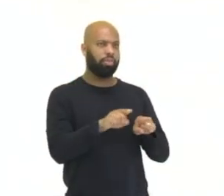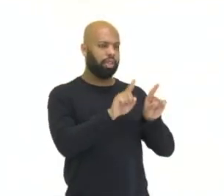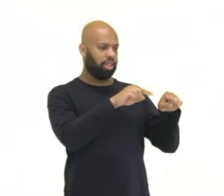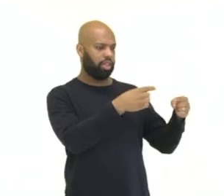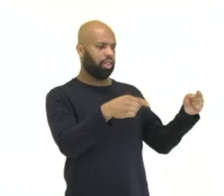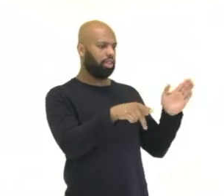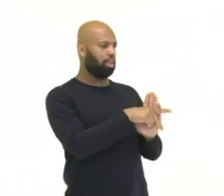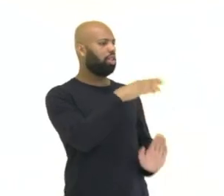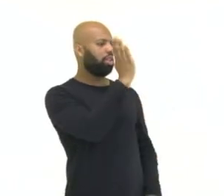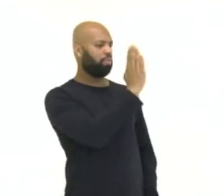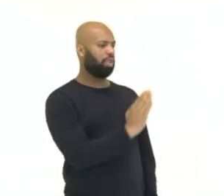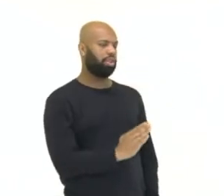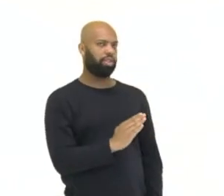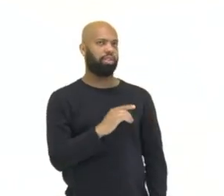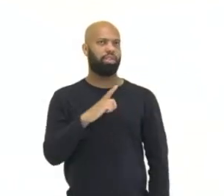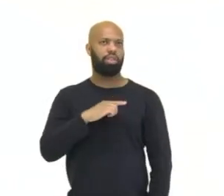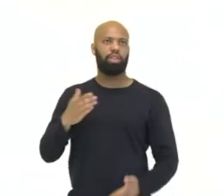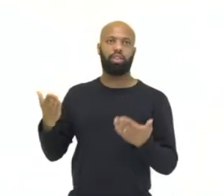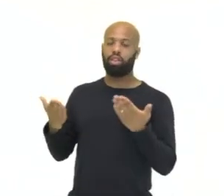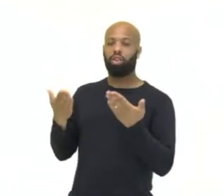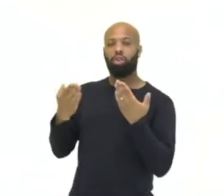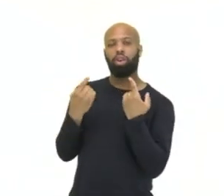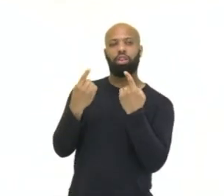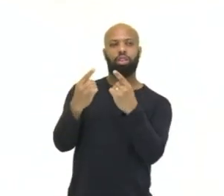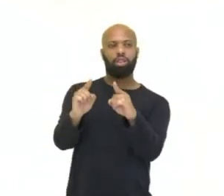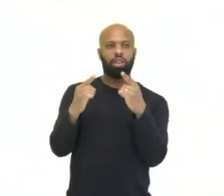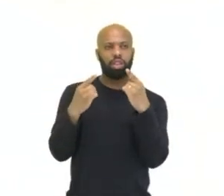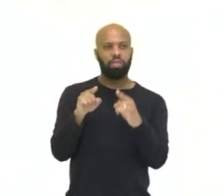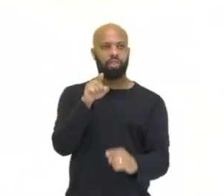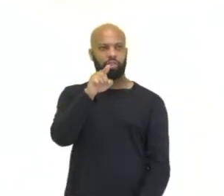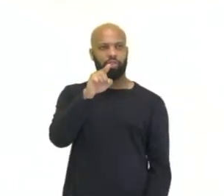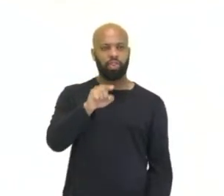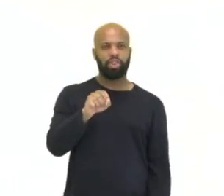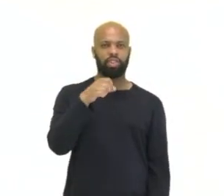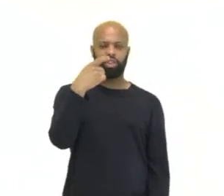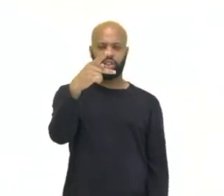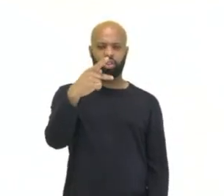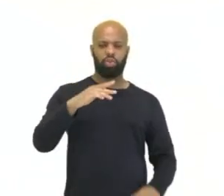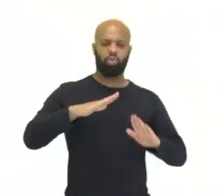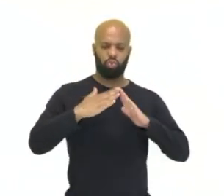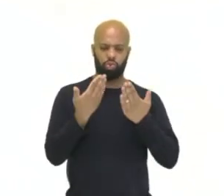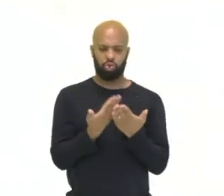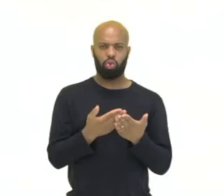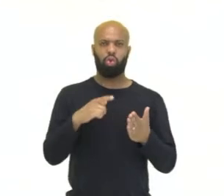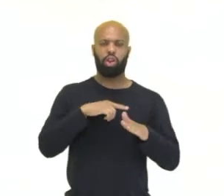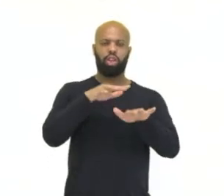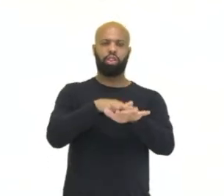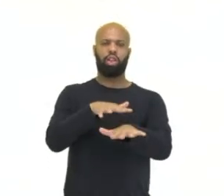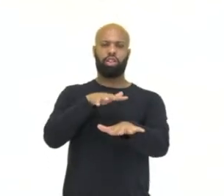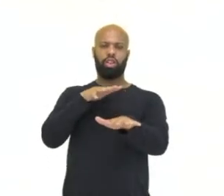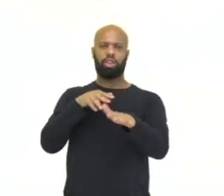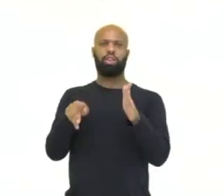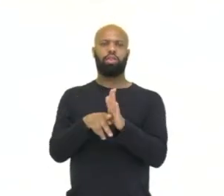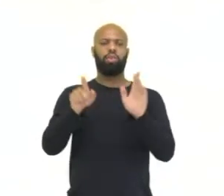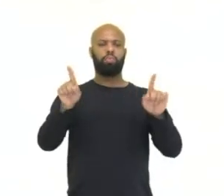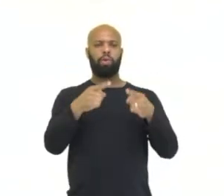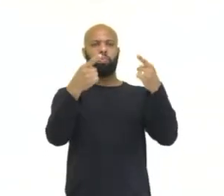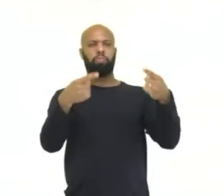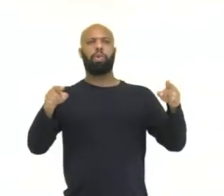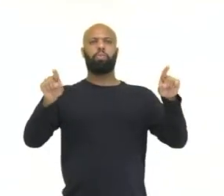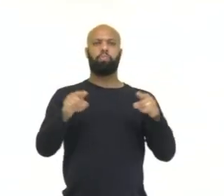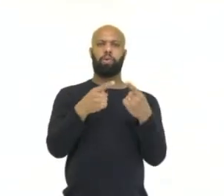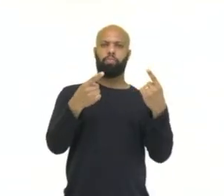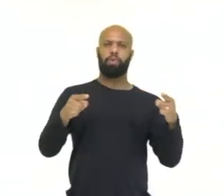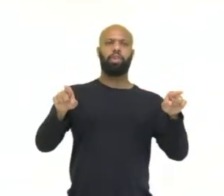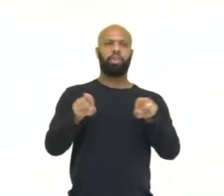Brasil. Deixo uma sugestão aqui, um desafio a vocês. Se a sua escola tem uma fanfarra, uma banda marcial ou até mesmo